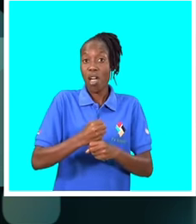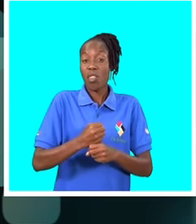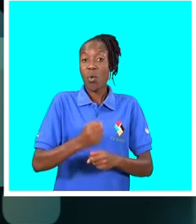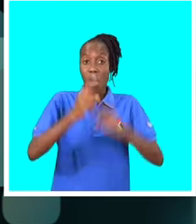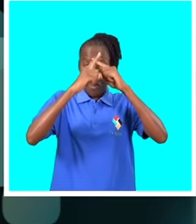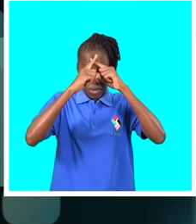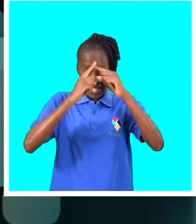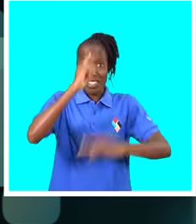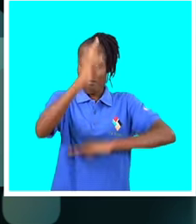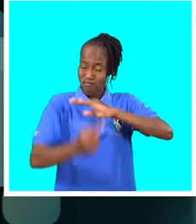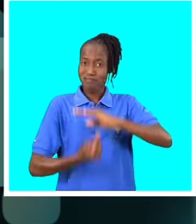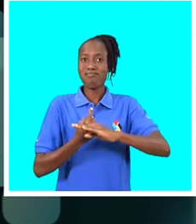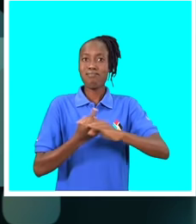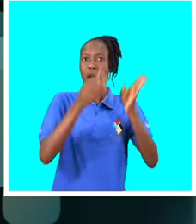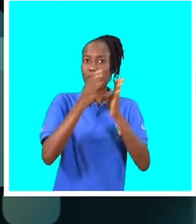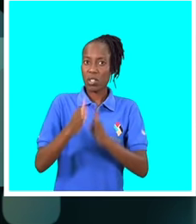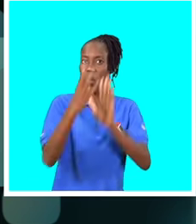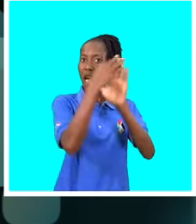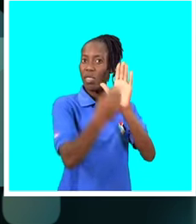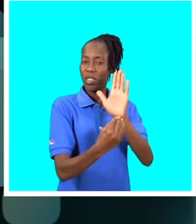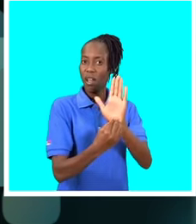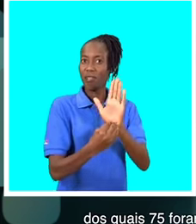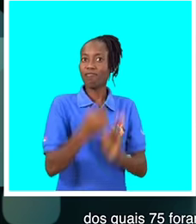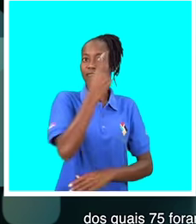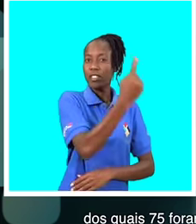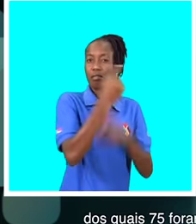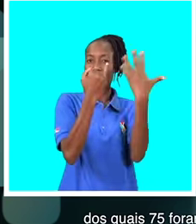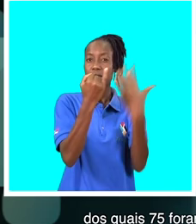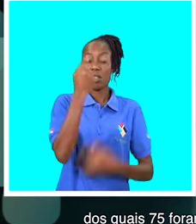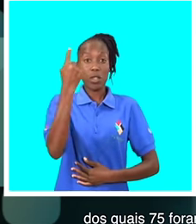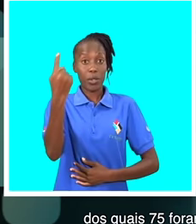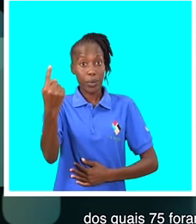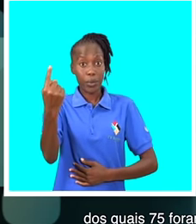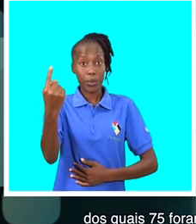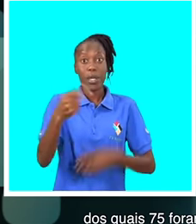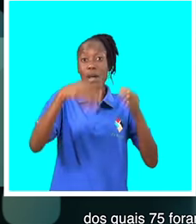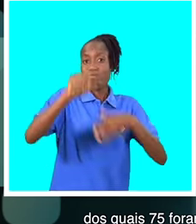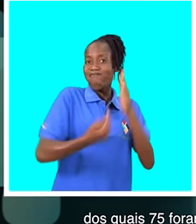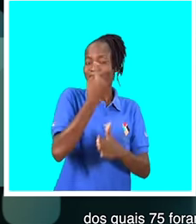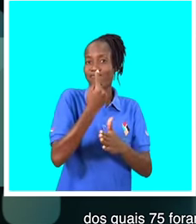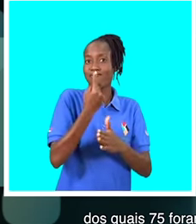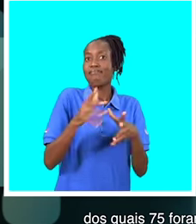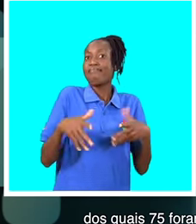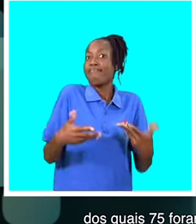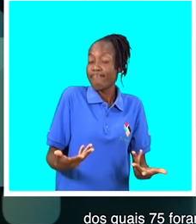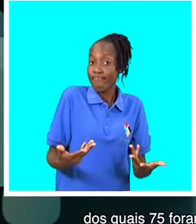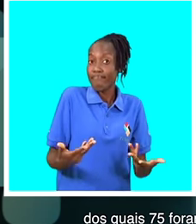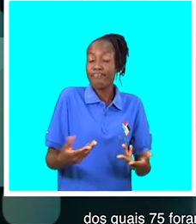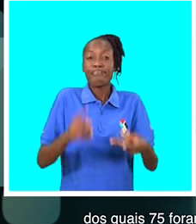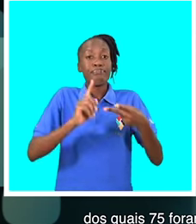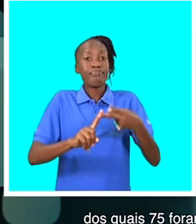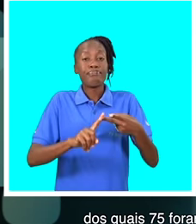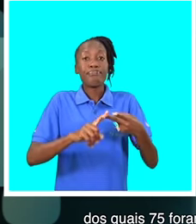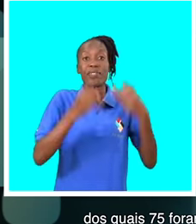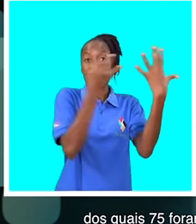total de 161 casos. Muito certo. Dos quais, 75 casos